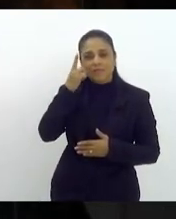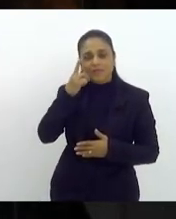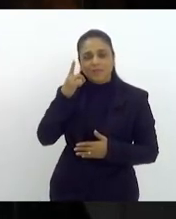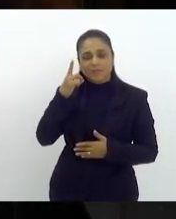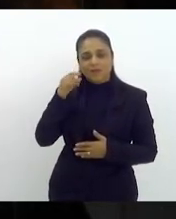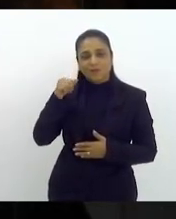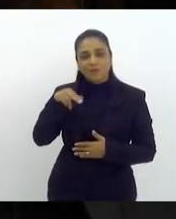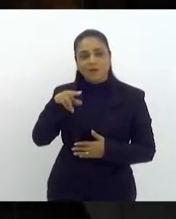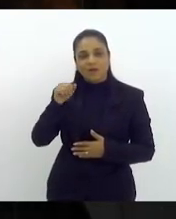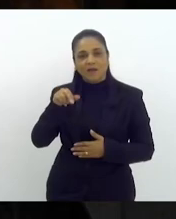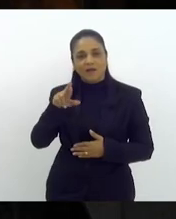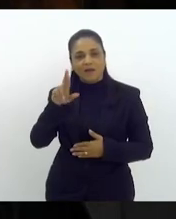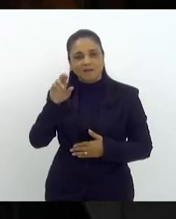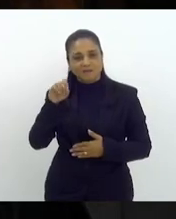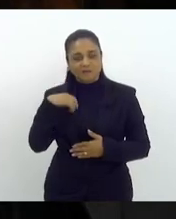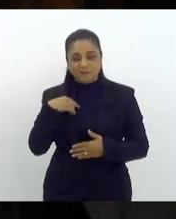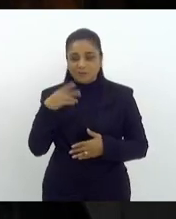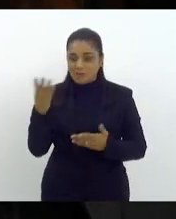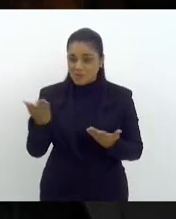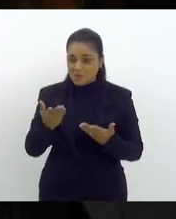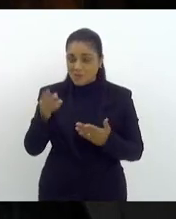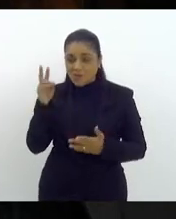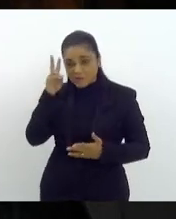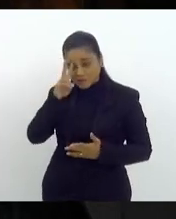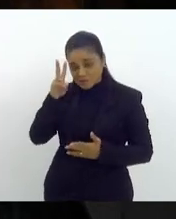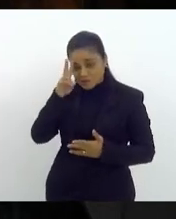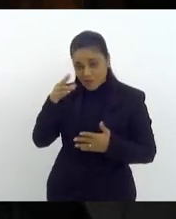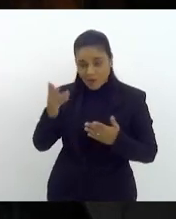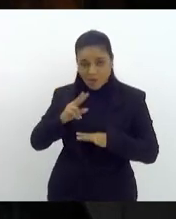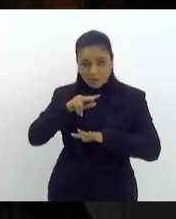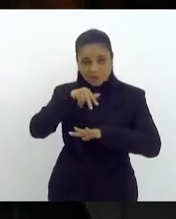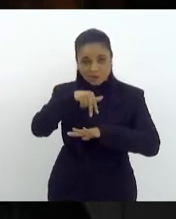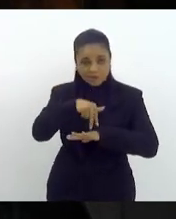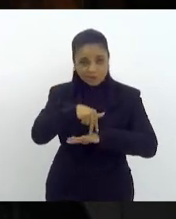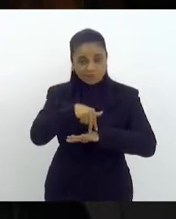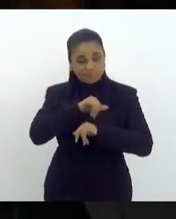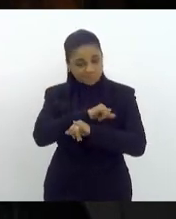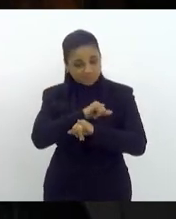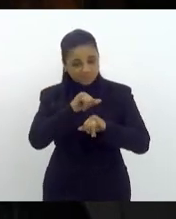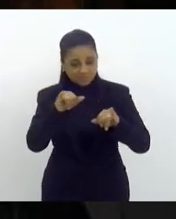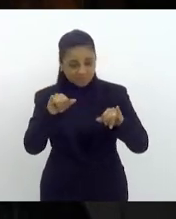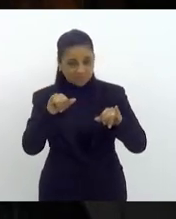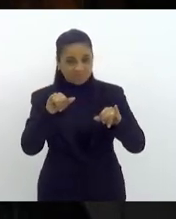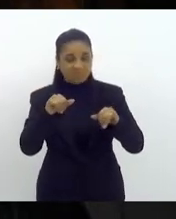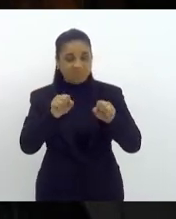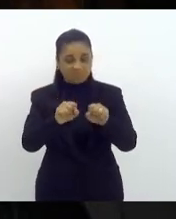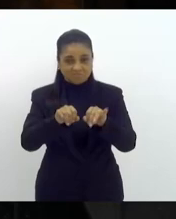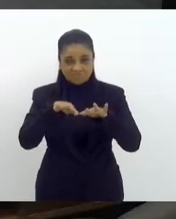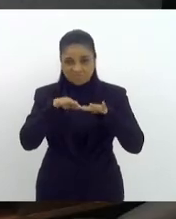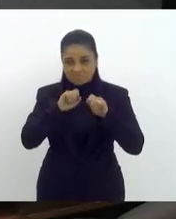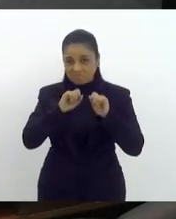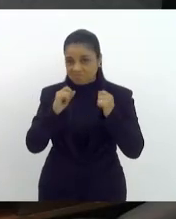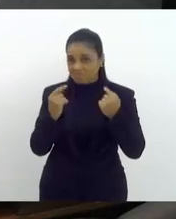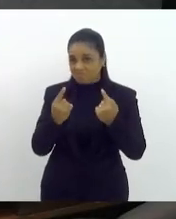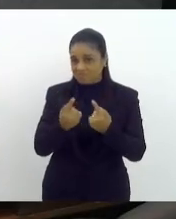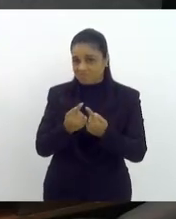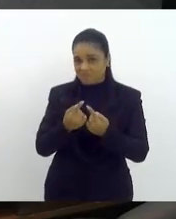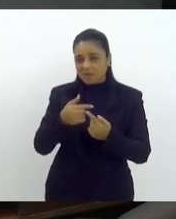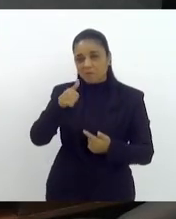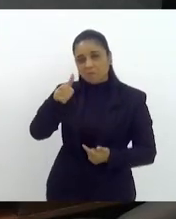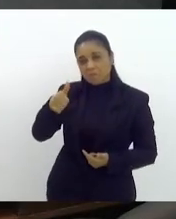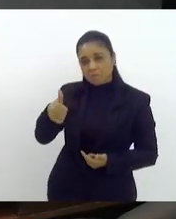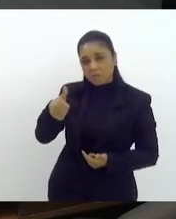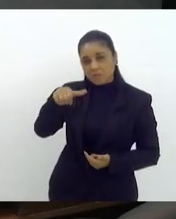aí histórica que o senhor acabou de mencionar aqui no plenário falar para os nossos colegas aqui da Assembleia Legislativa aqui na que em